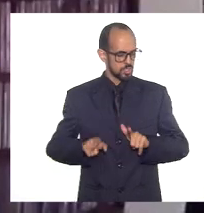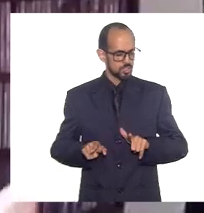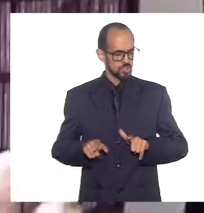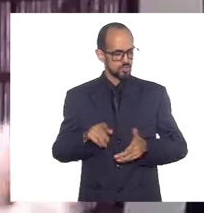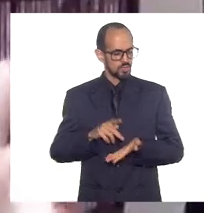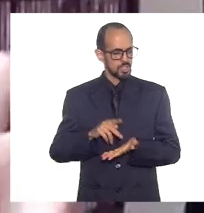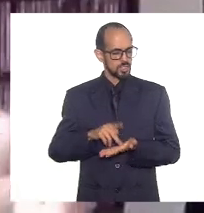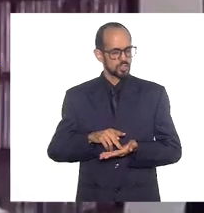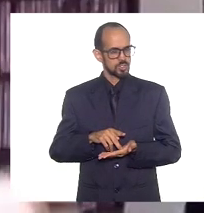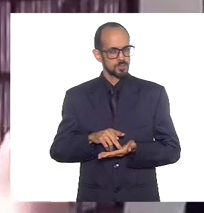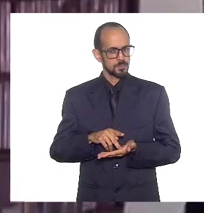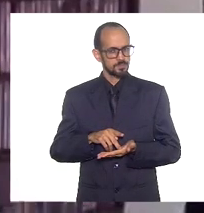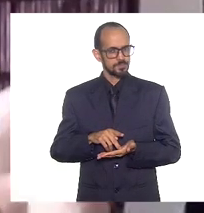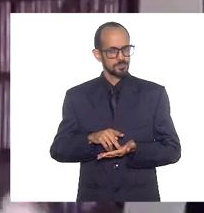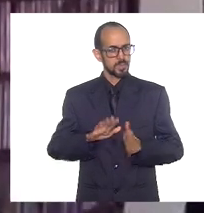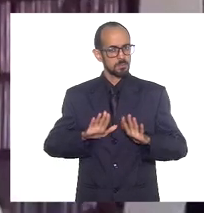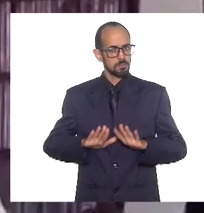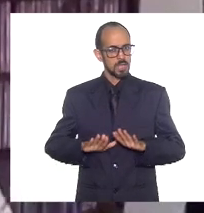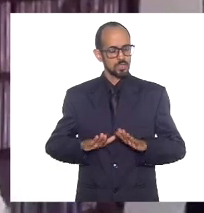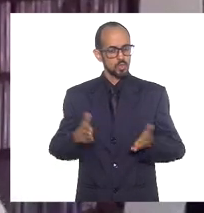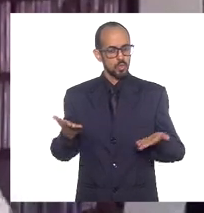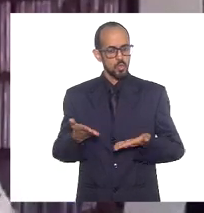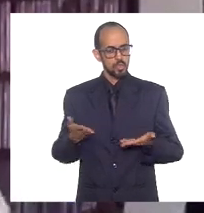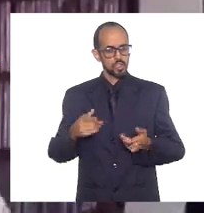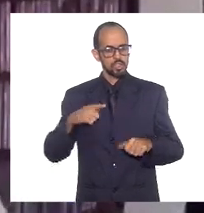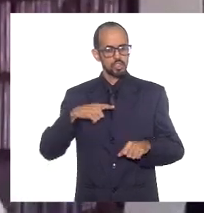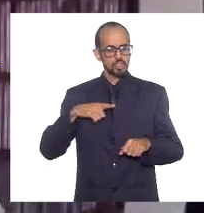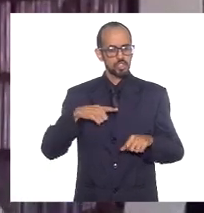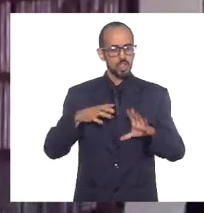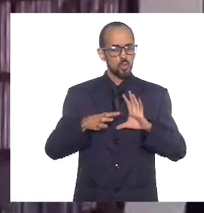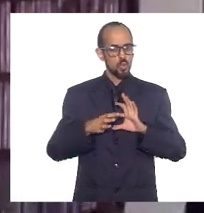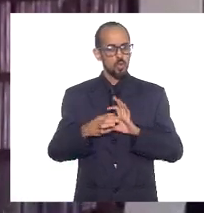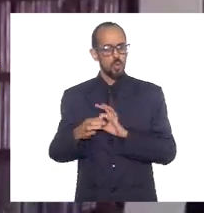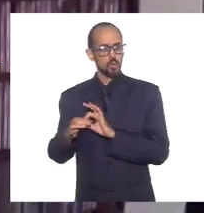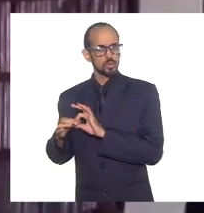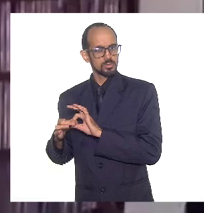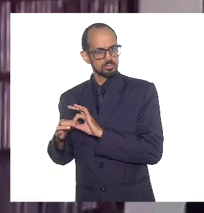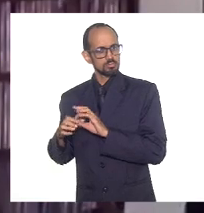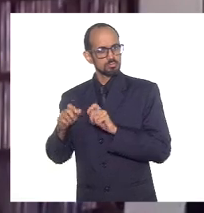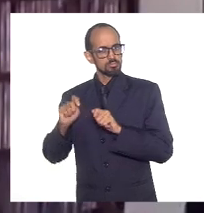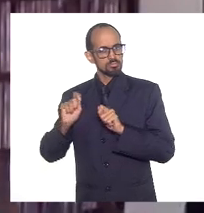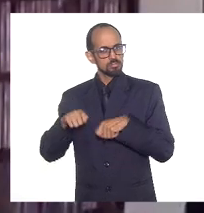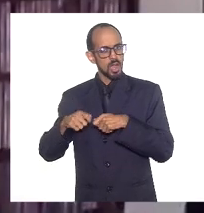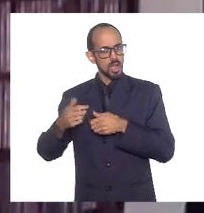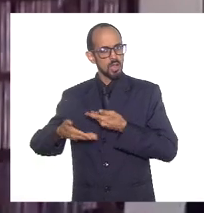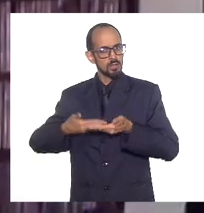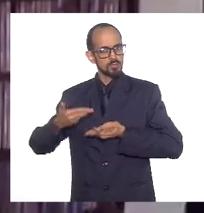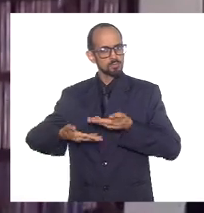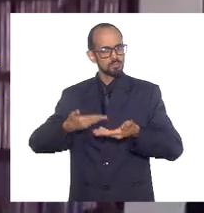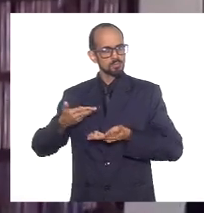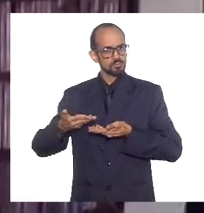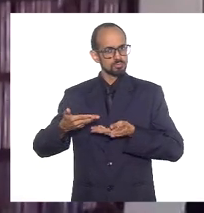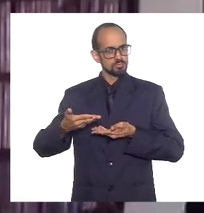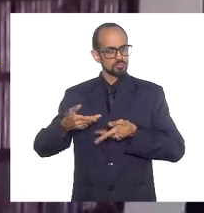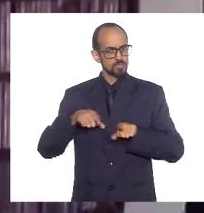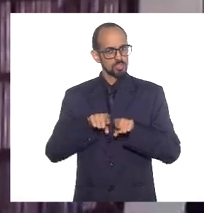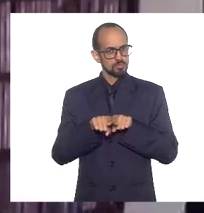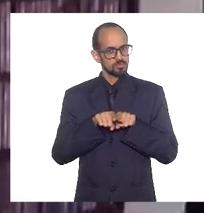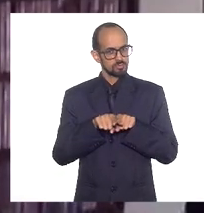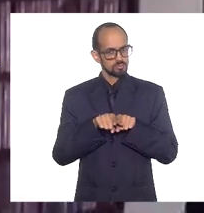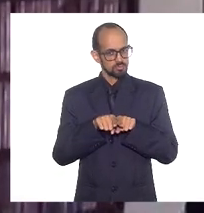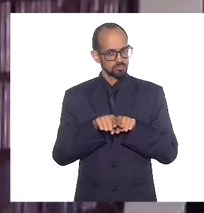realmente agora nós estamos num ambiente de convivência harmônica entre os pares, onde, inclusive,